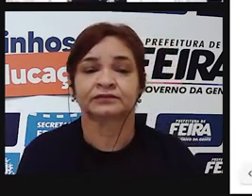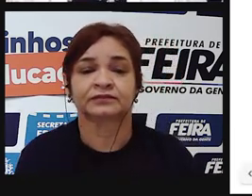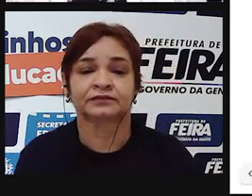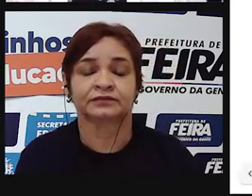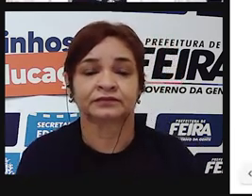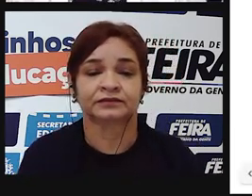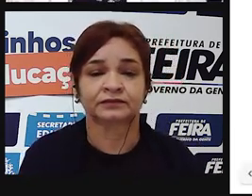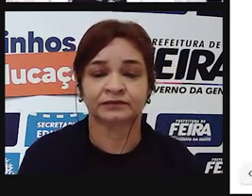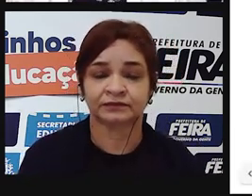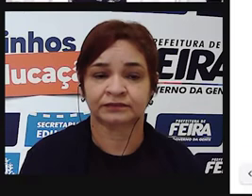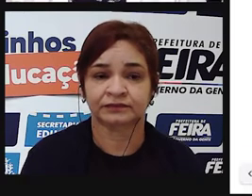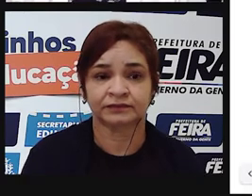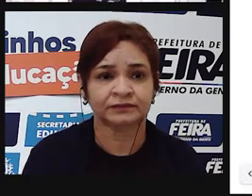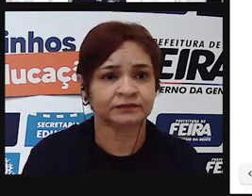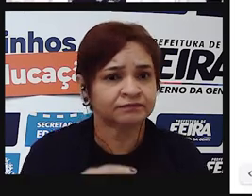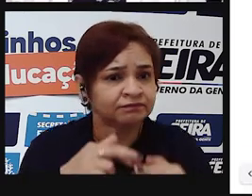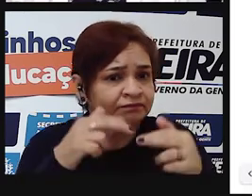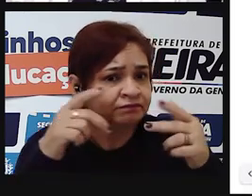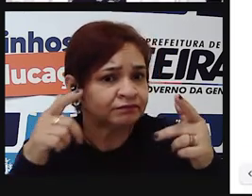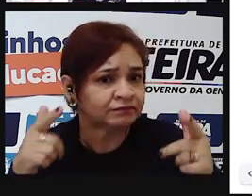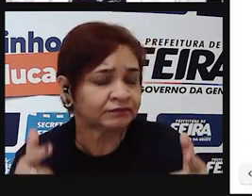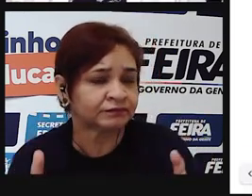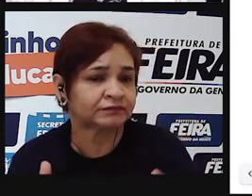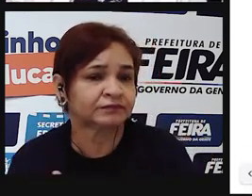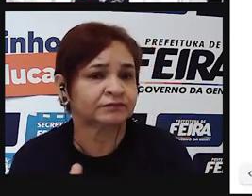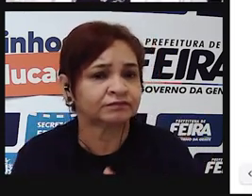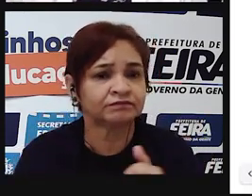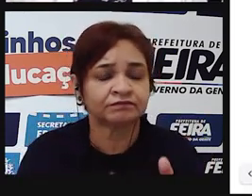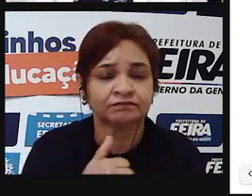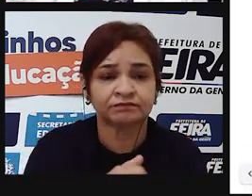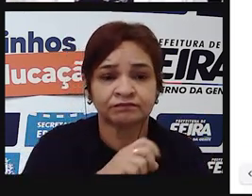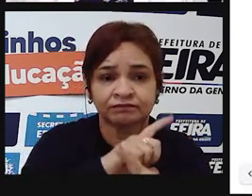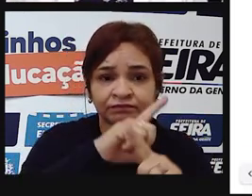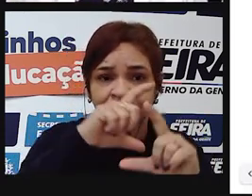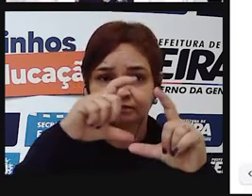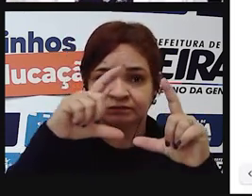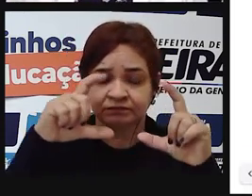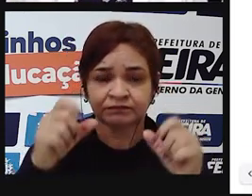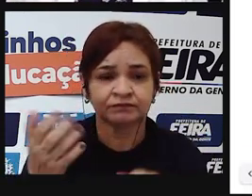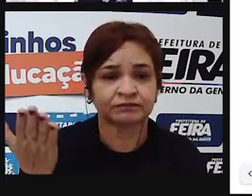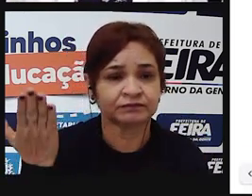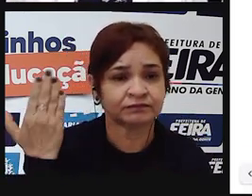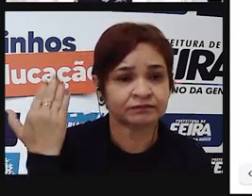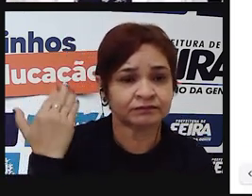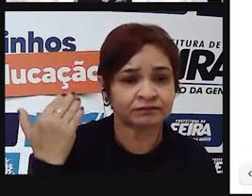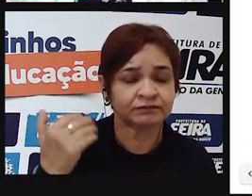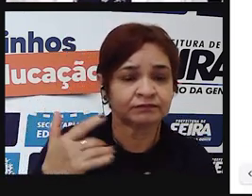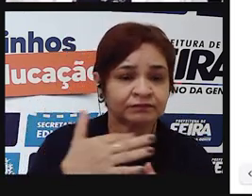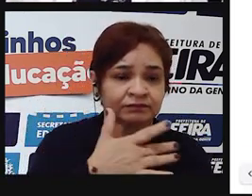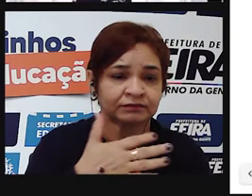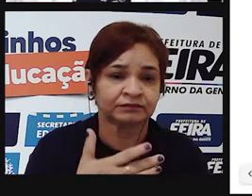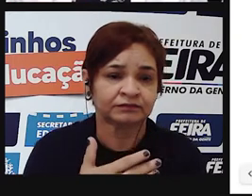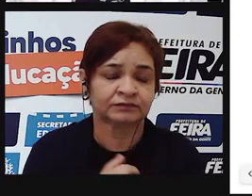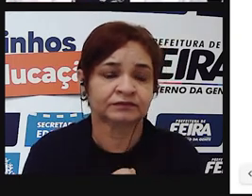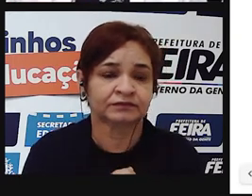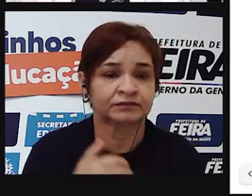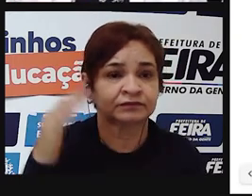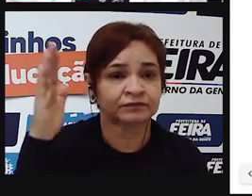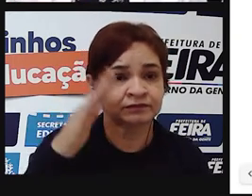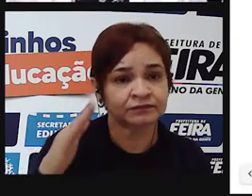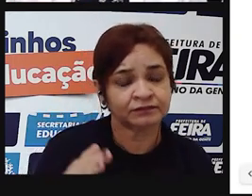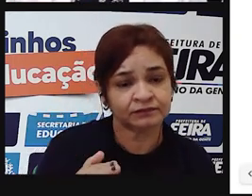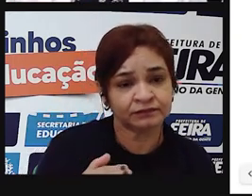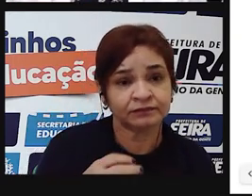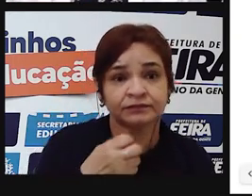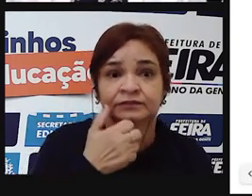Há um acervo muito grande hoje na internet de fotografias antigas das cidades brasileiras. De repente, pode ser um